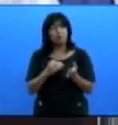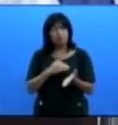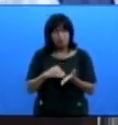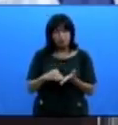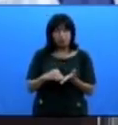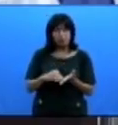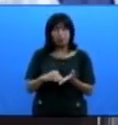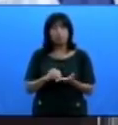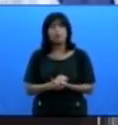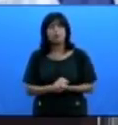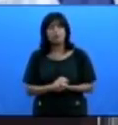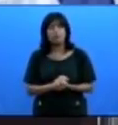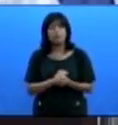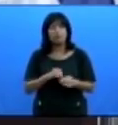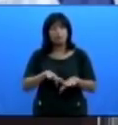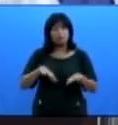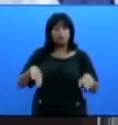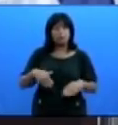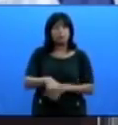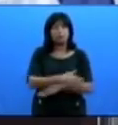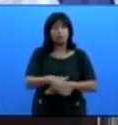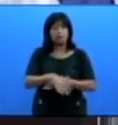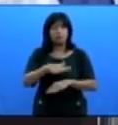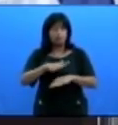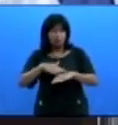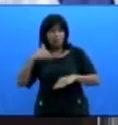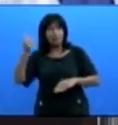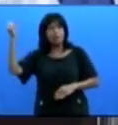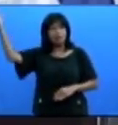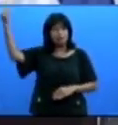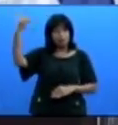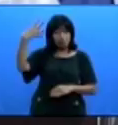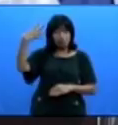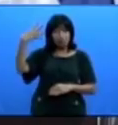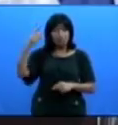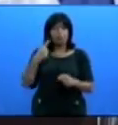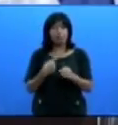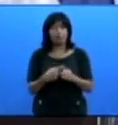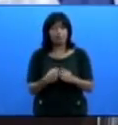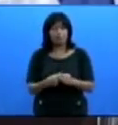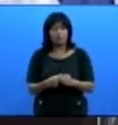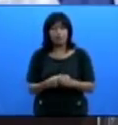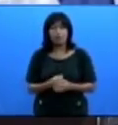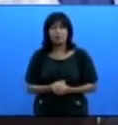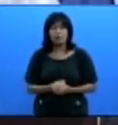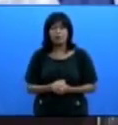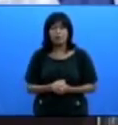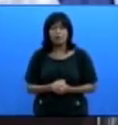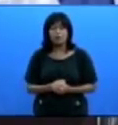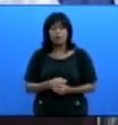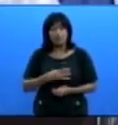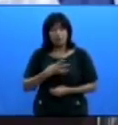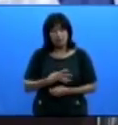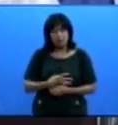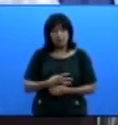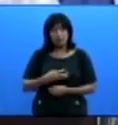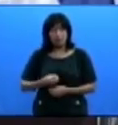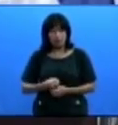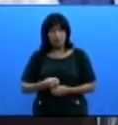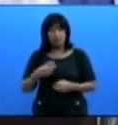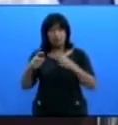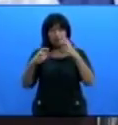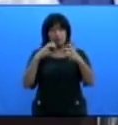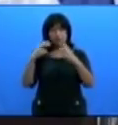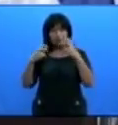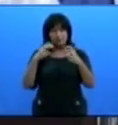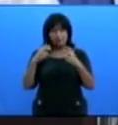lucrativos, abertura de ruas e melhoria da iluminação pública. A 40ª sessão ordinária do